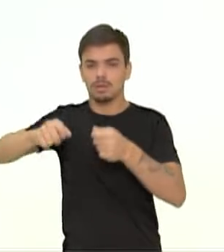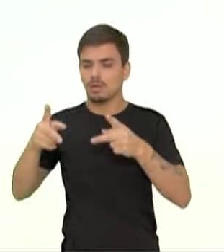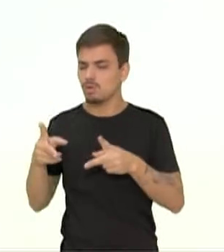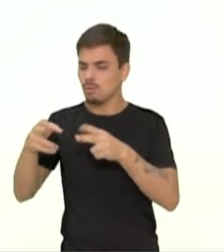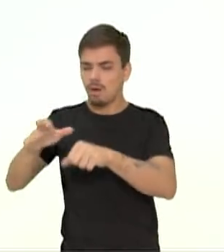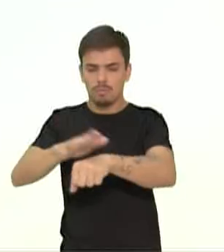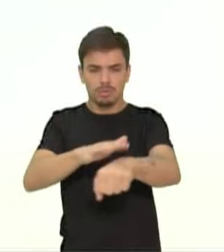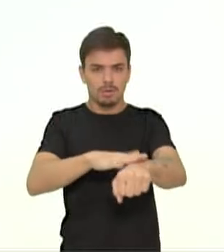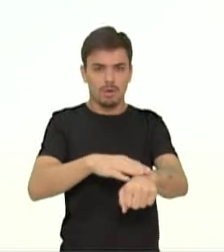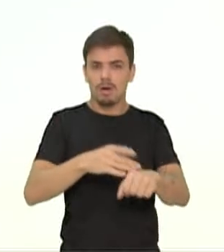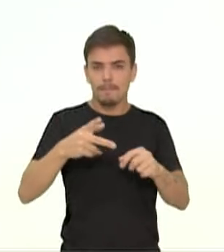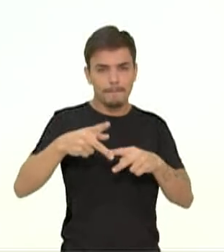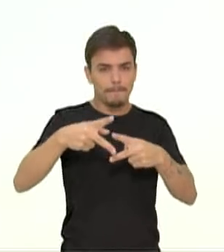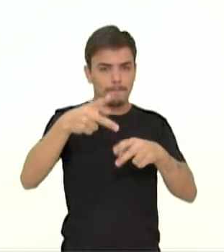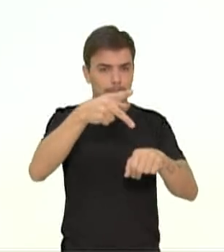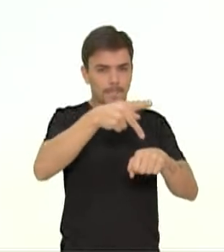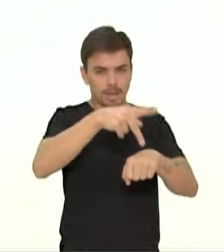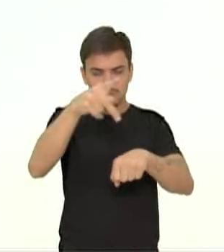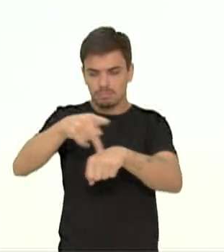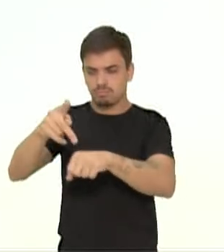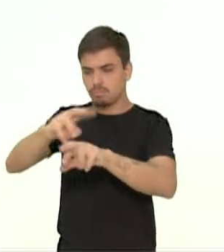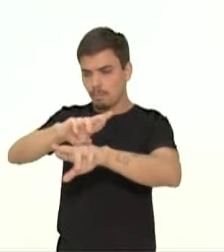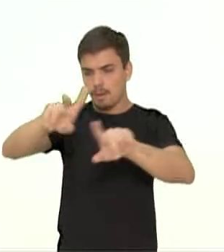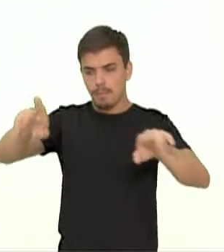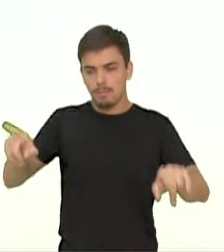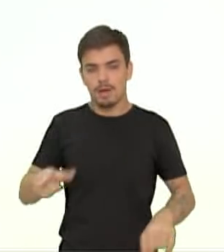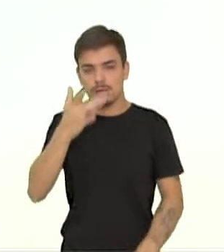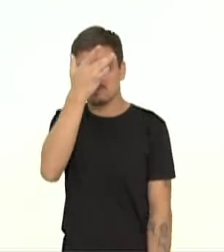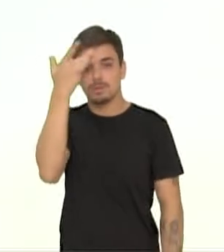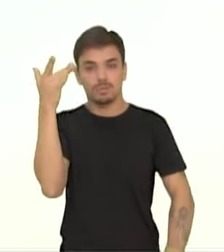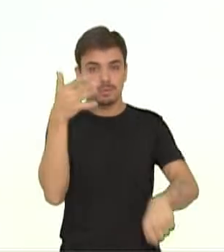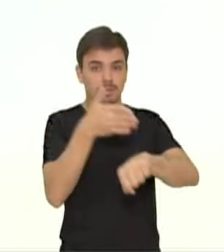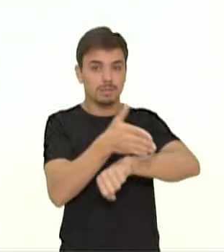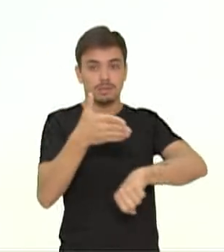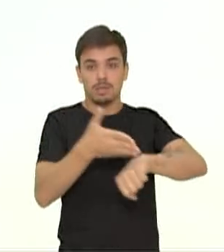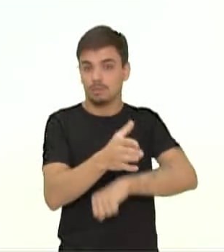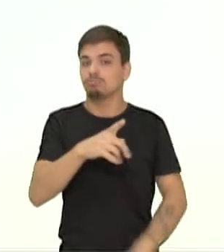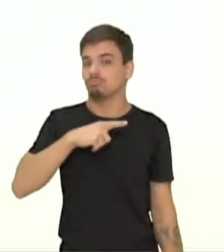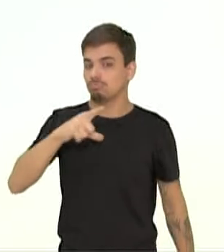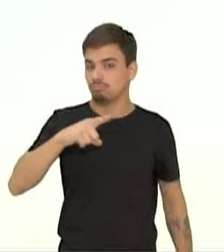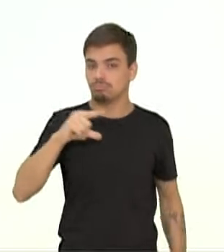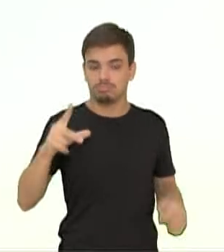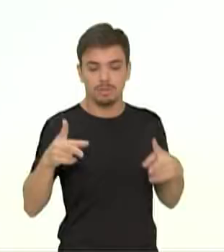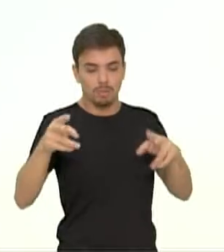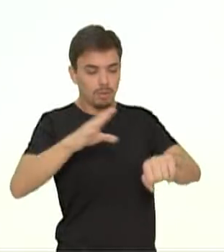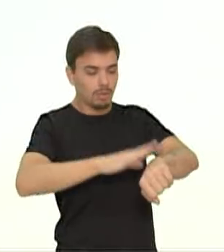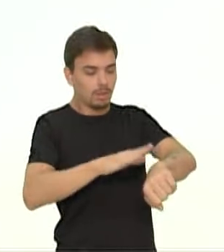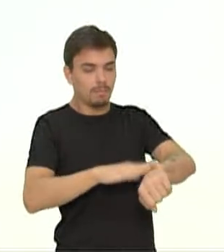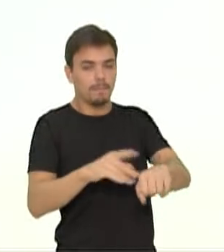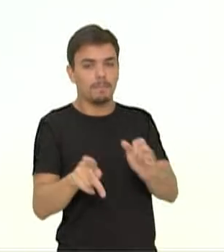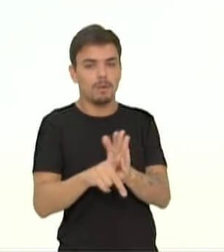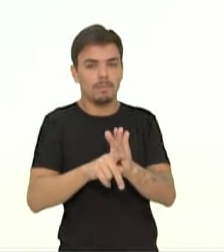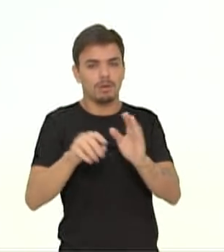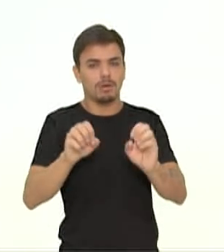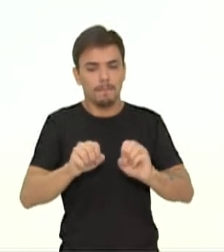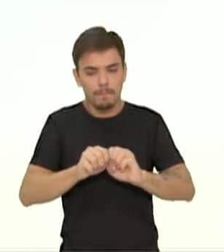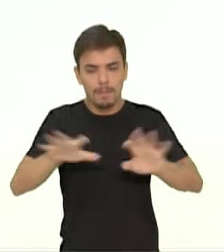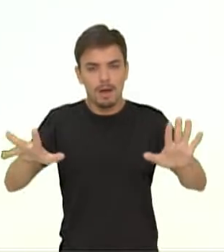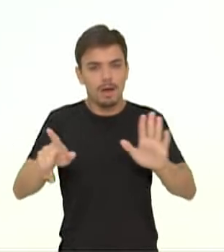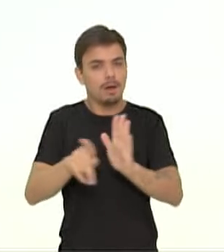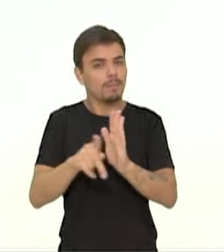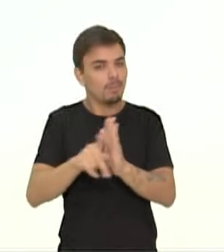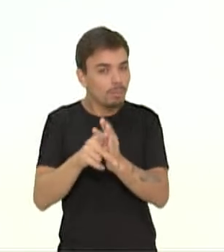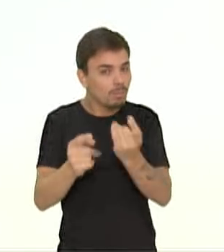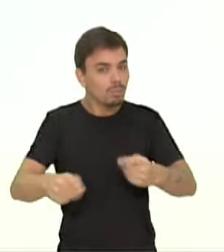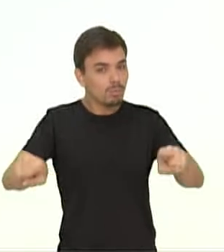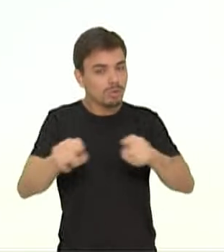Então, em vários países, as pessoas têm acesso, ao mesmo tempo, ao lançamento daquele artista. E